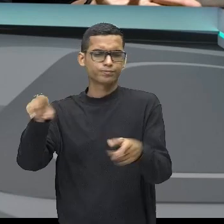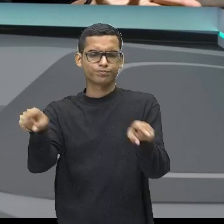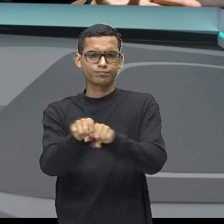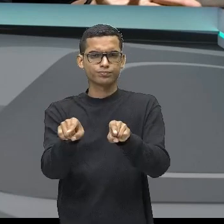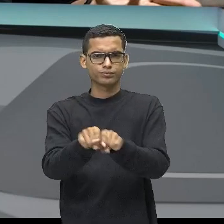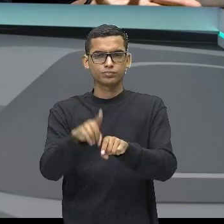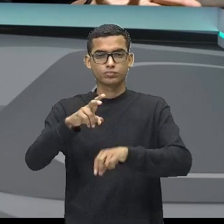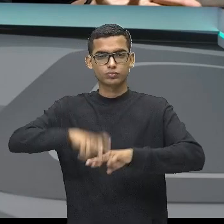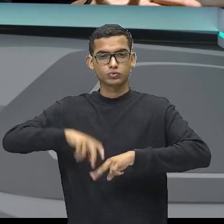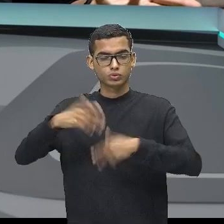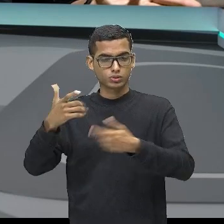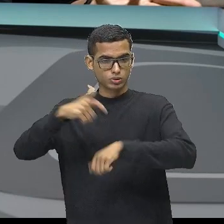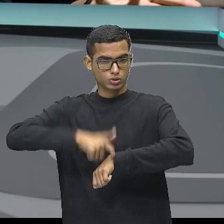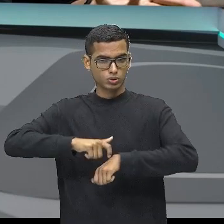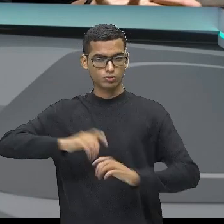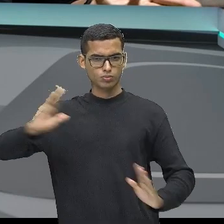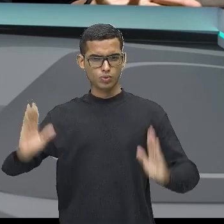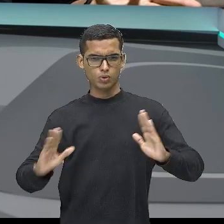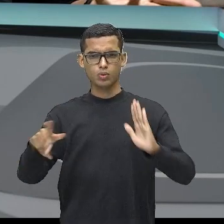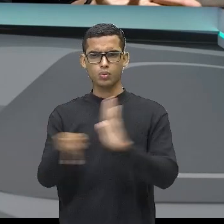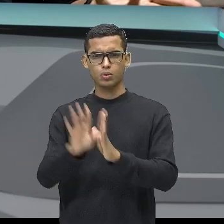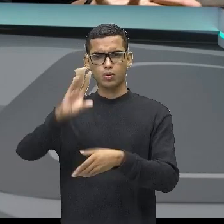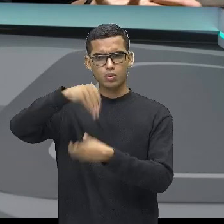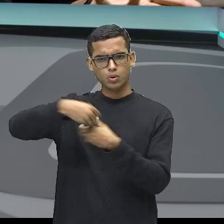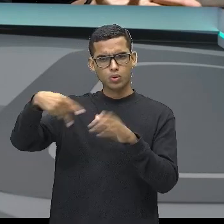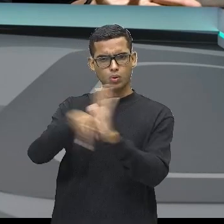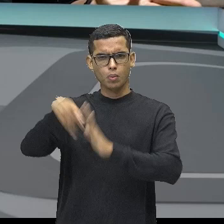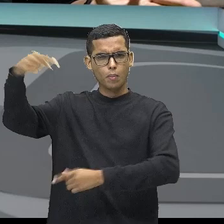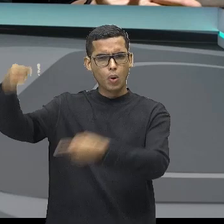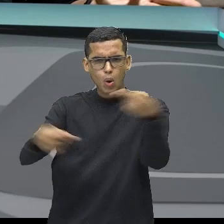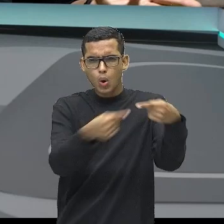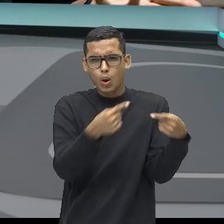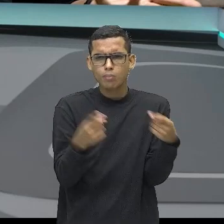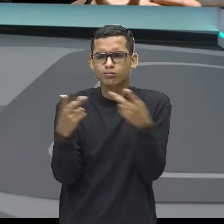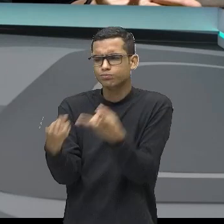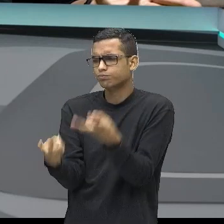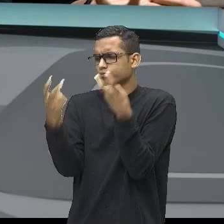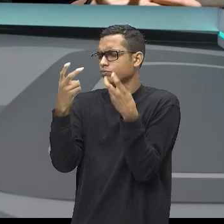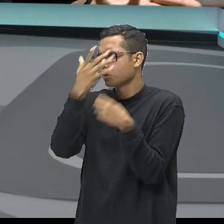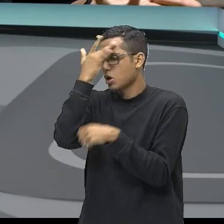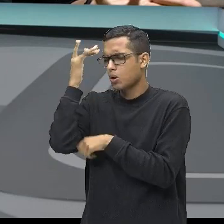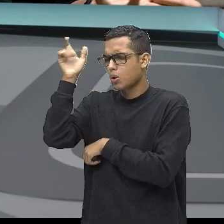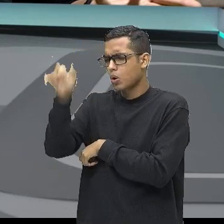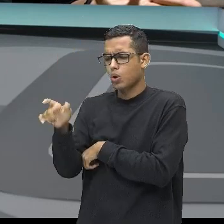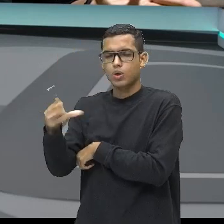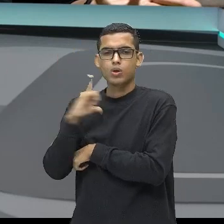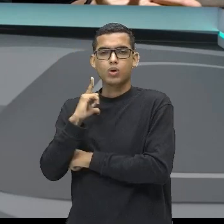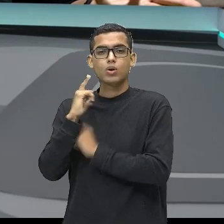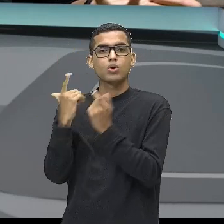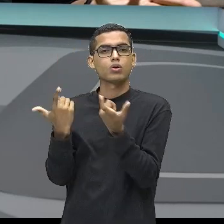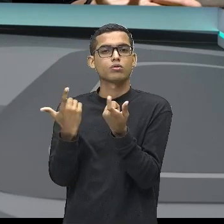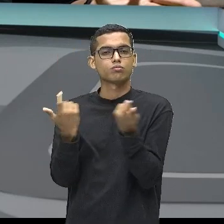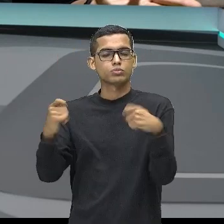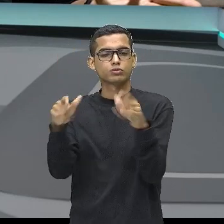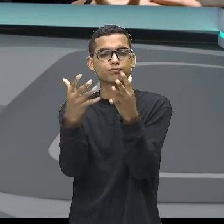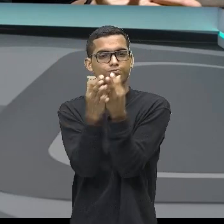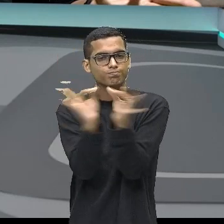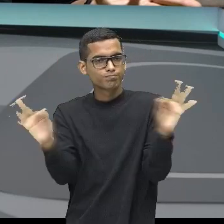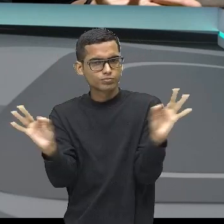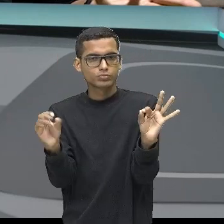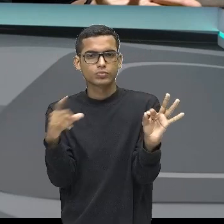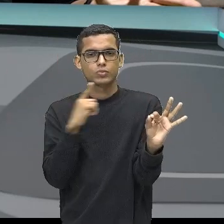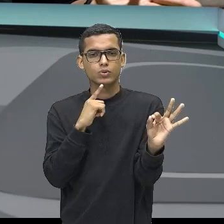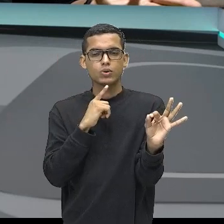tempo estipulado dentro de um debate, perceba que a pessoa que está participando, ela tem que ter um poder de síntese para compilar todos